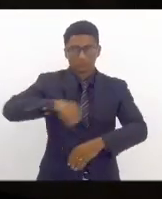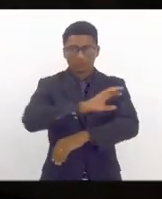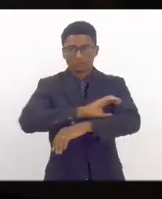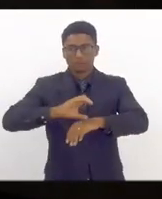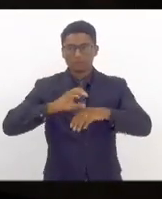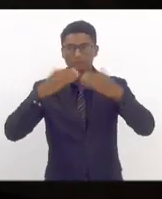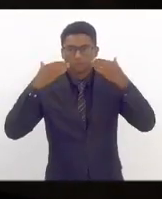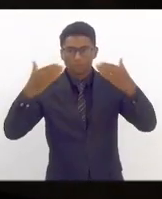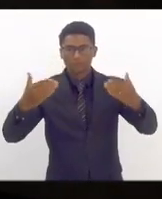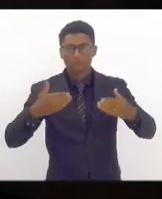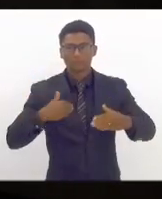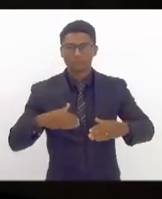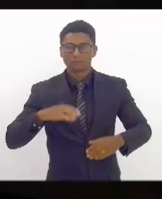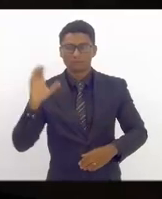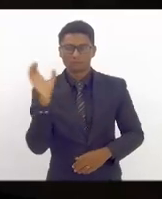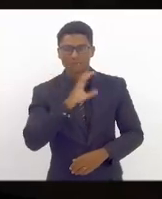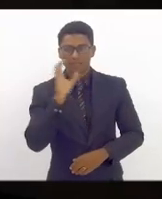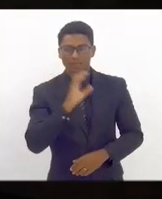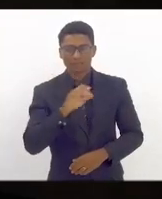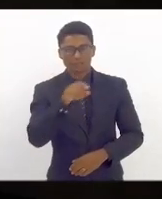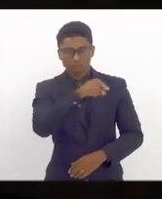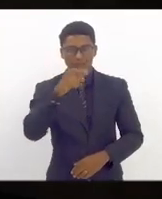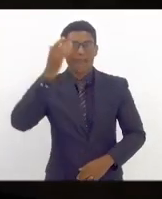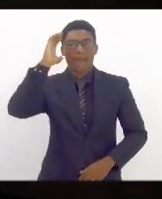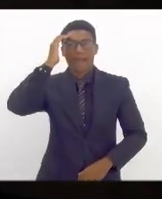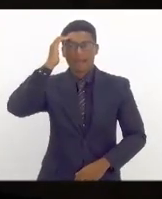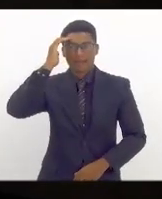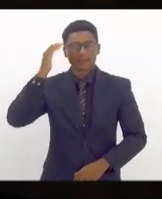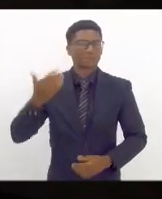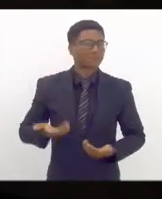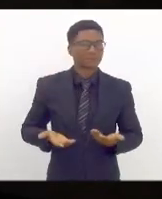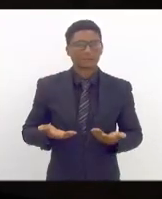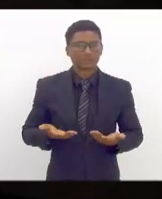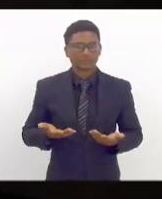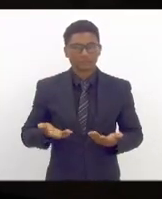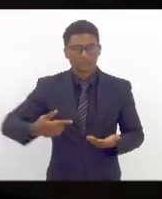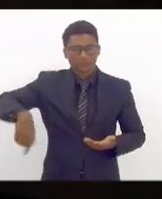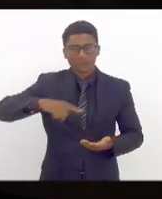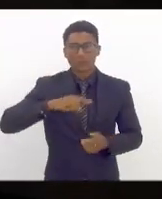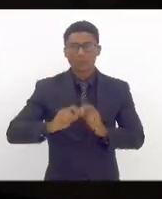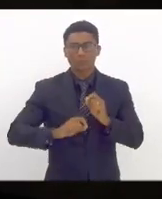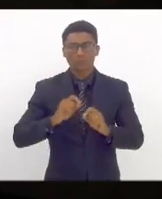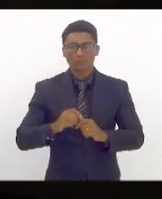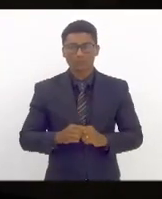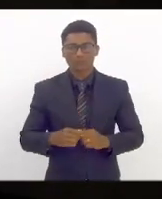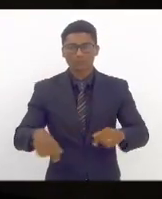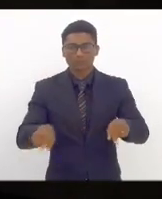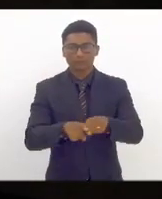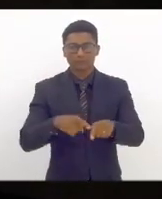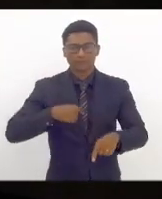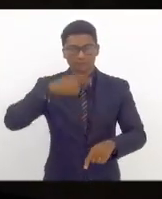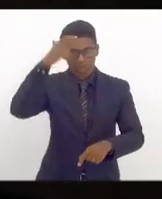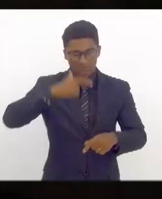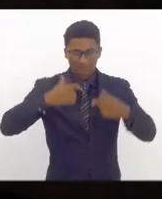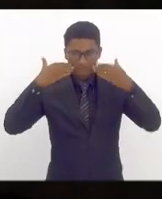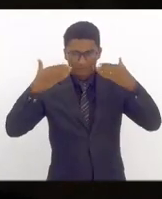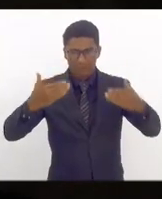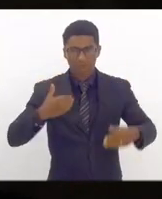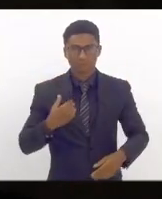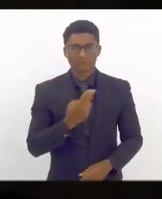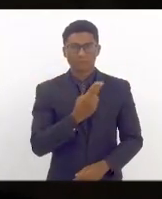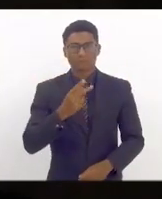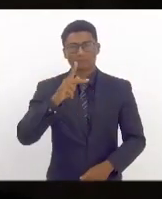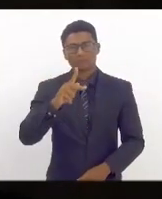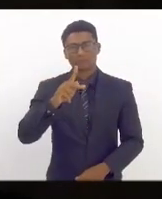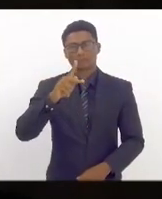eu vou fazer uma breve introdução aqui para vocês entenderem um pouco sobre o que que nós somos e me apresentar um pouco também me chamo Pablo